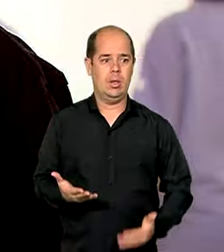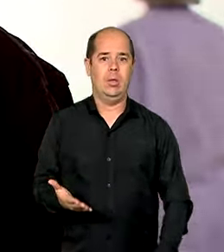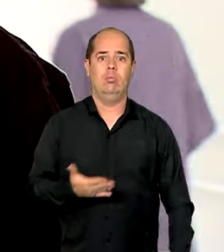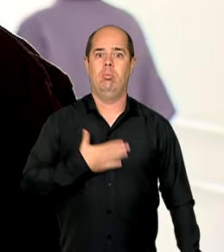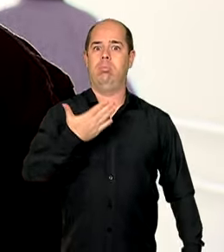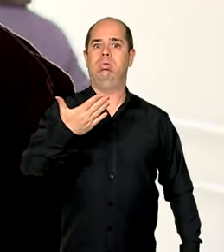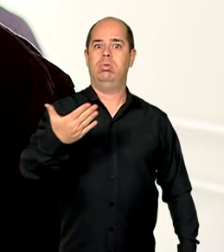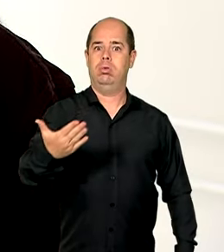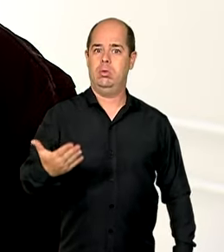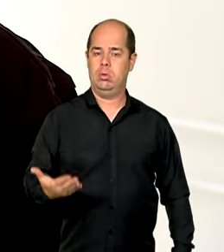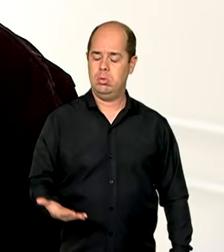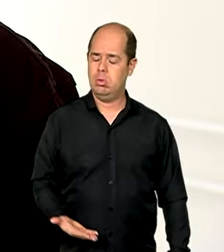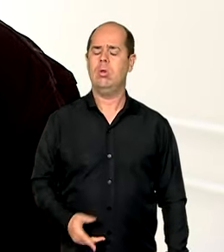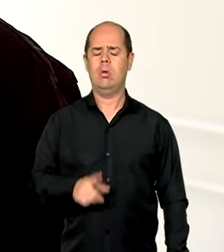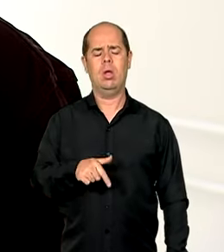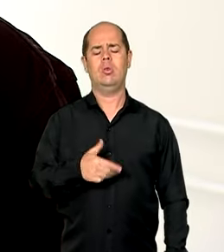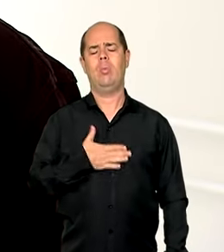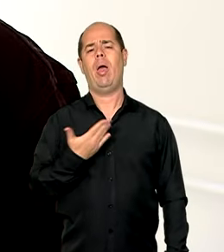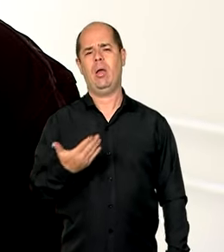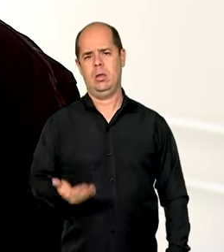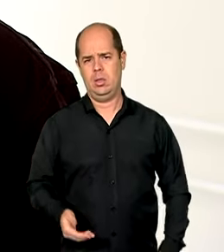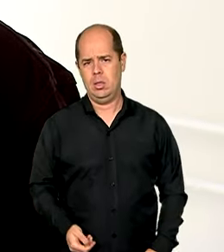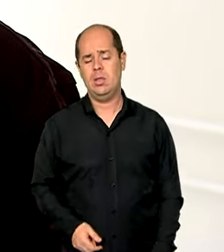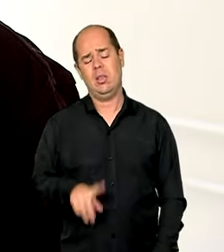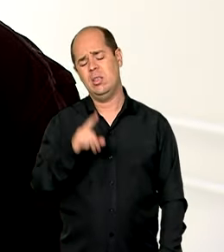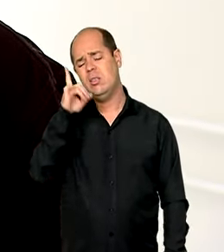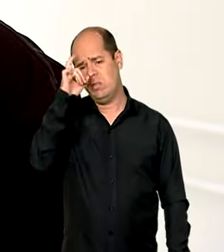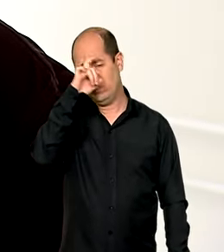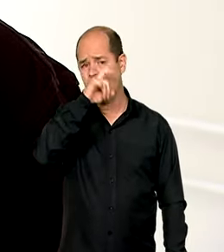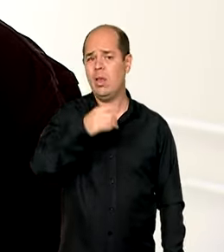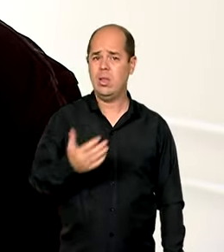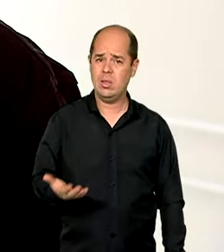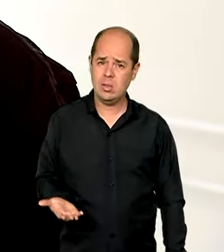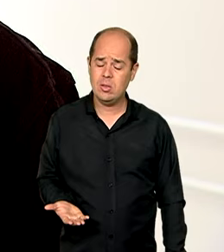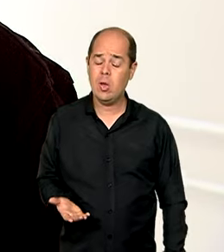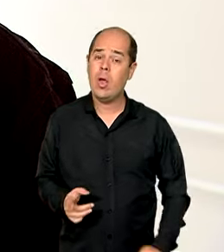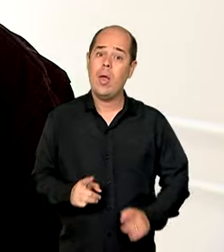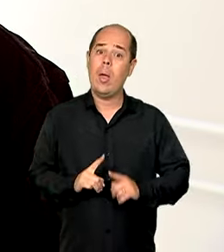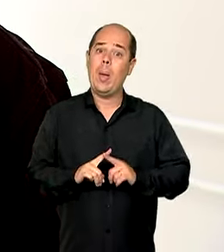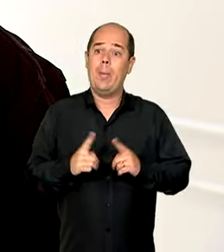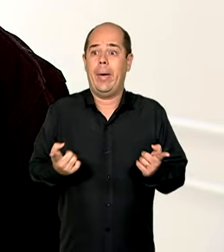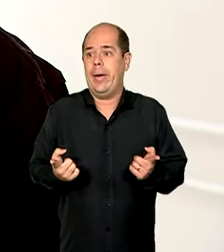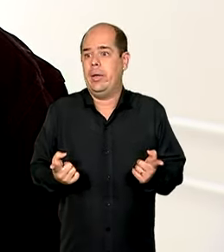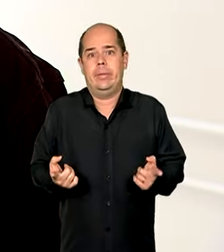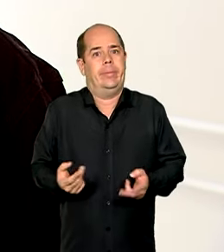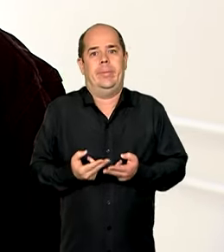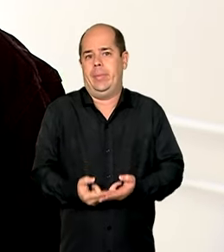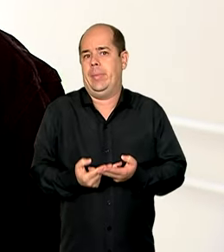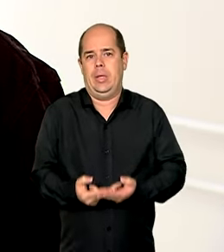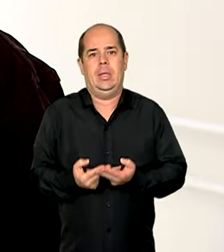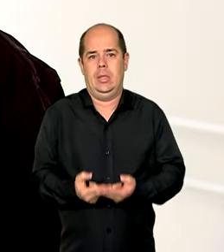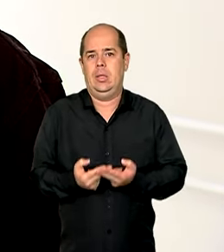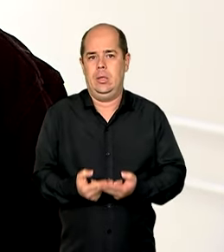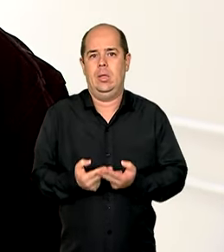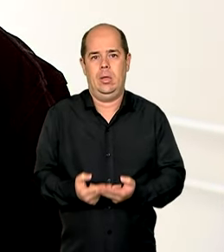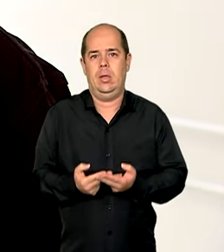Foi uma surpresa assim, difícil de encarar, mas não tem como, né? A gente teve que encarar